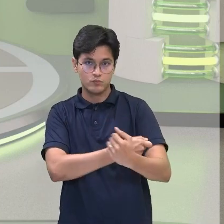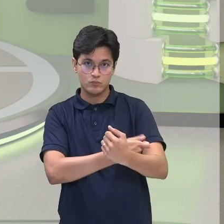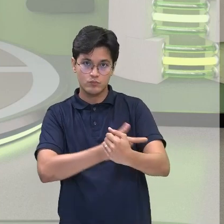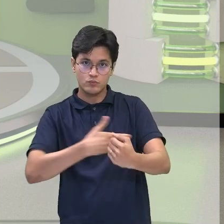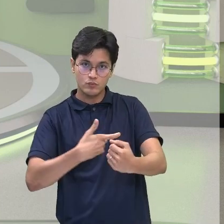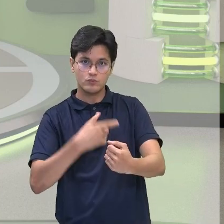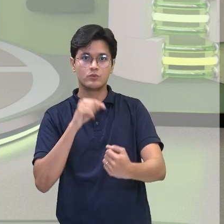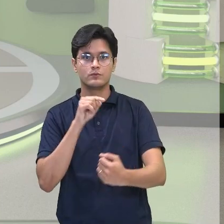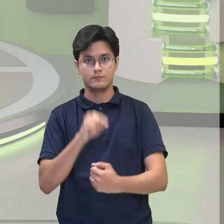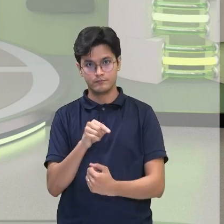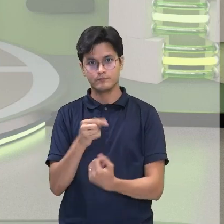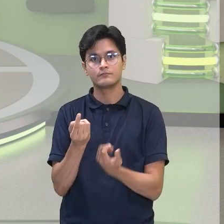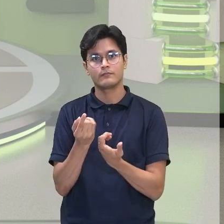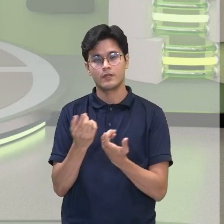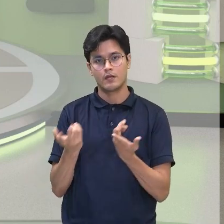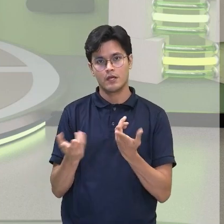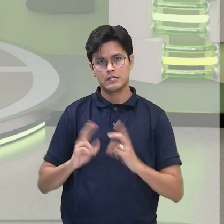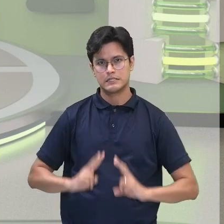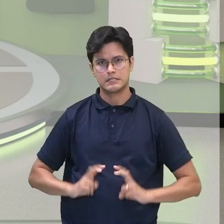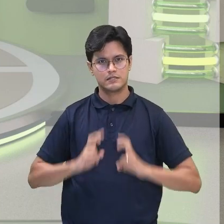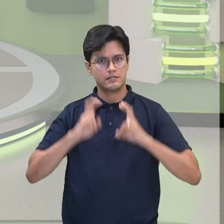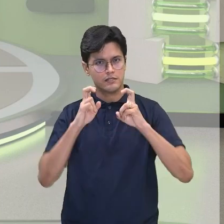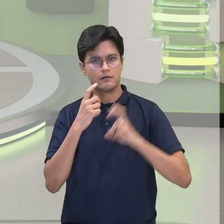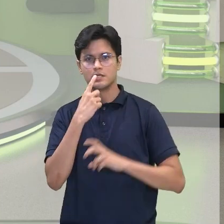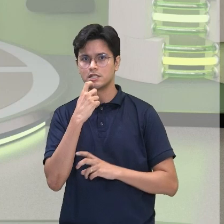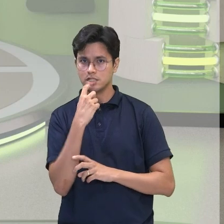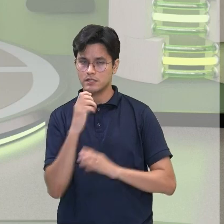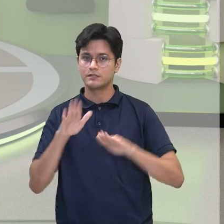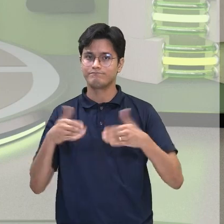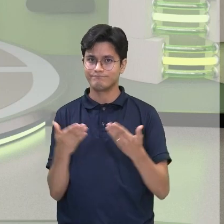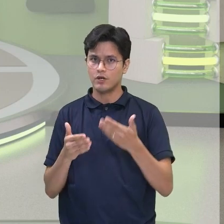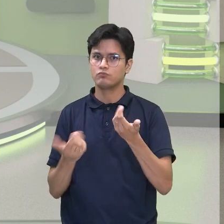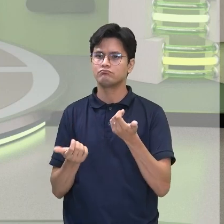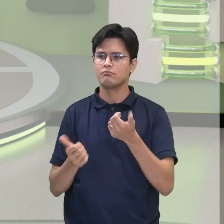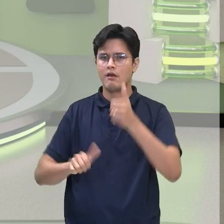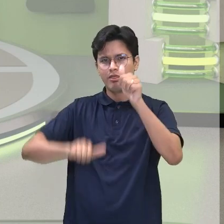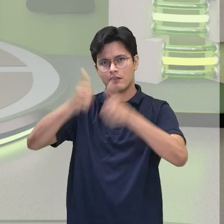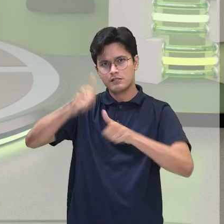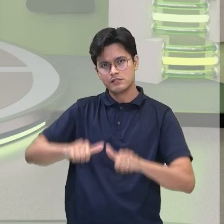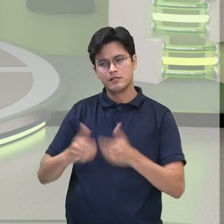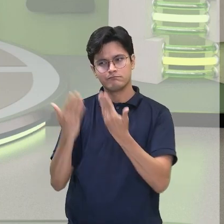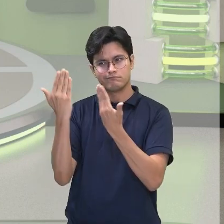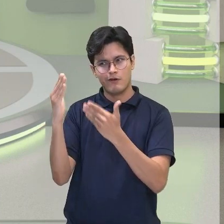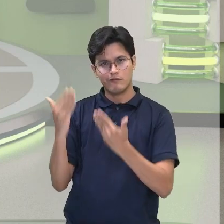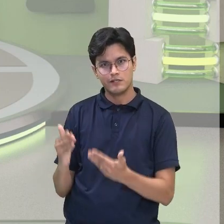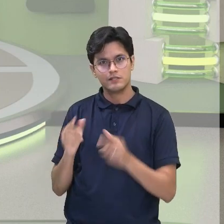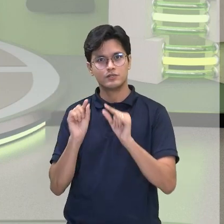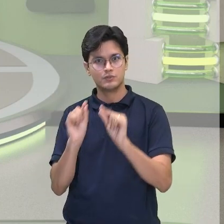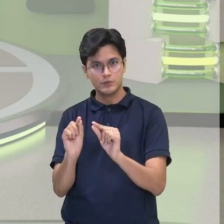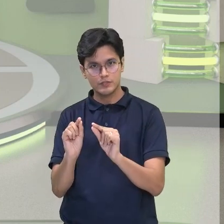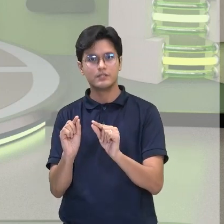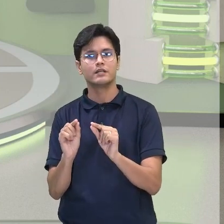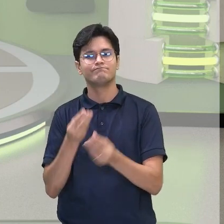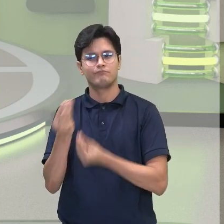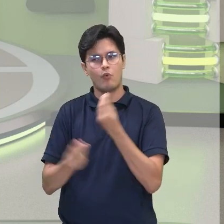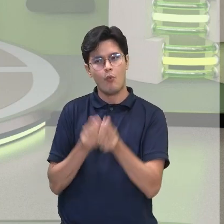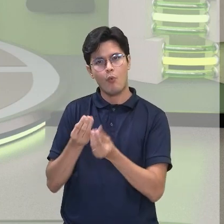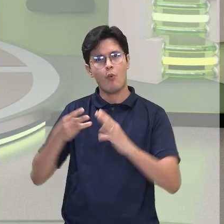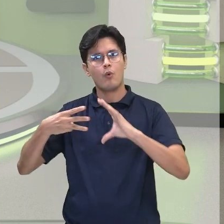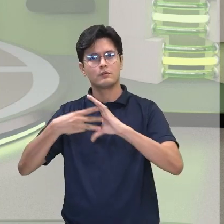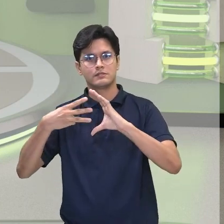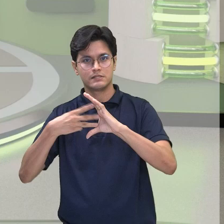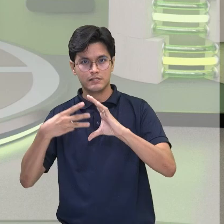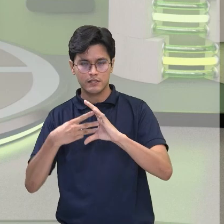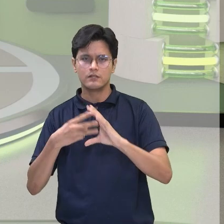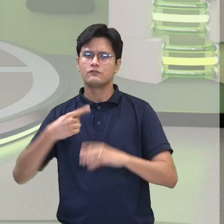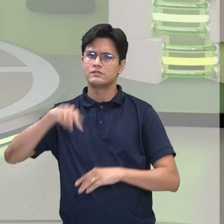dessas células. Eu não sei se vocês já tiveram a oportunidade de olhar um resultado de exame, de coleta de